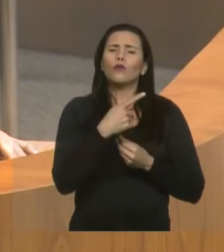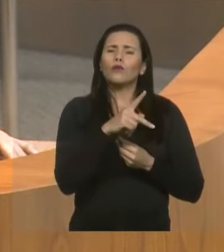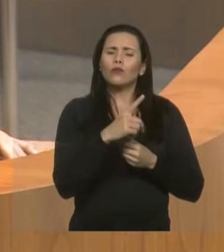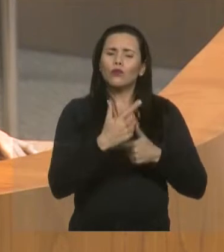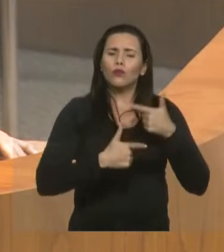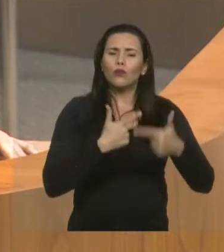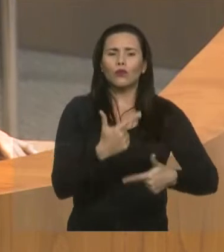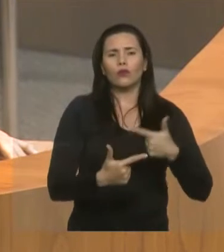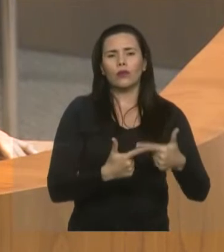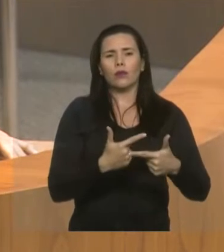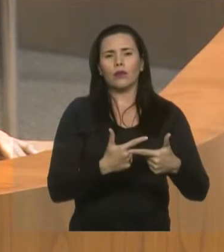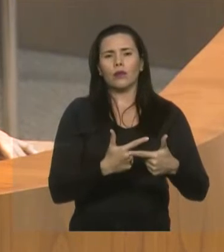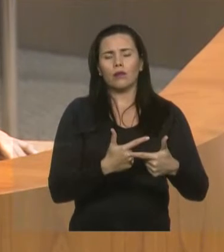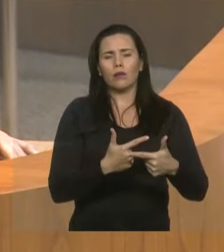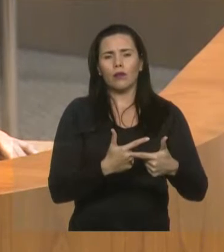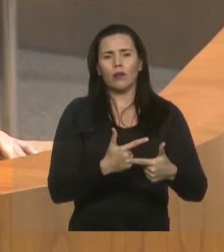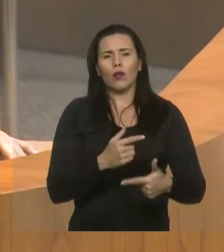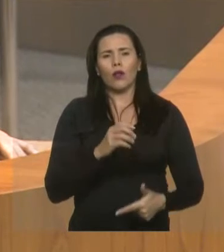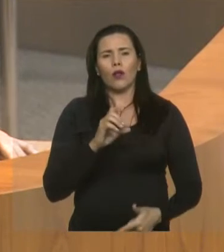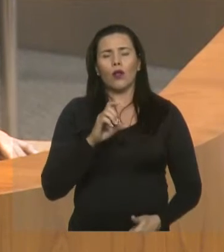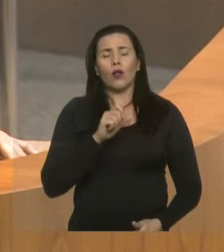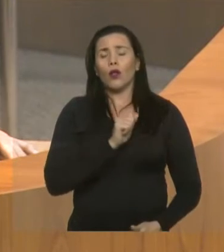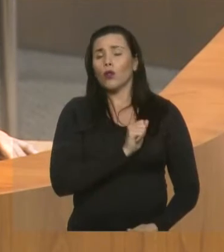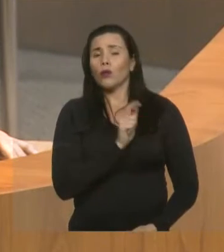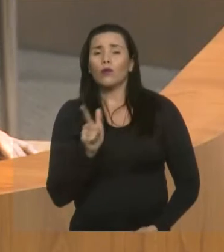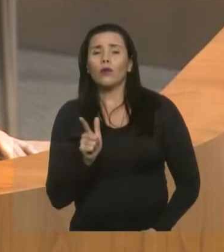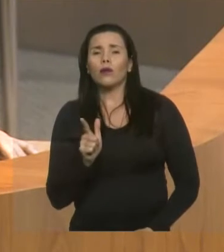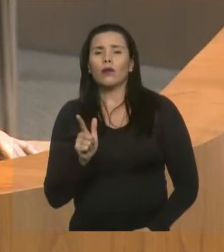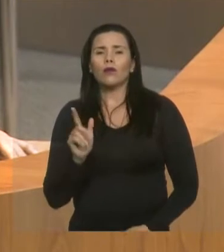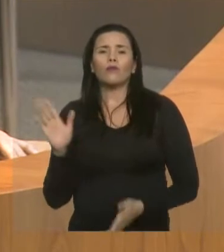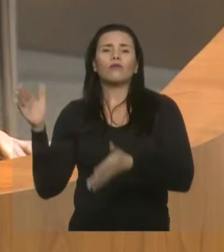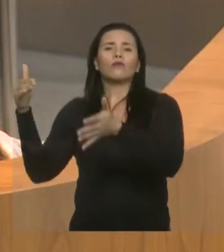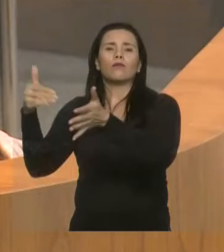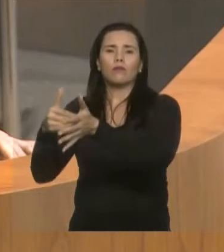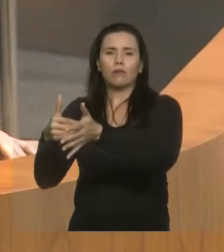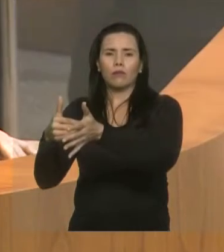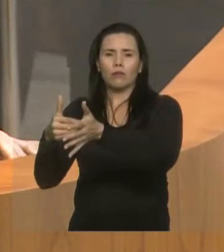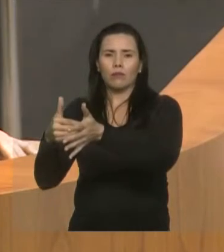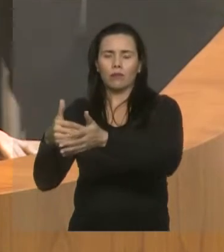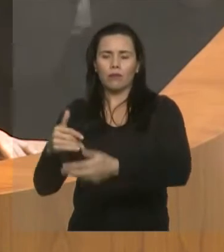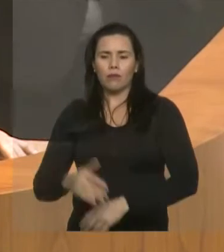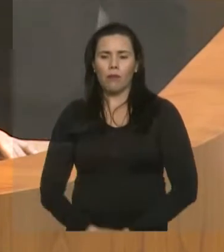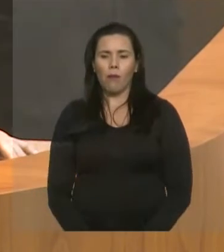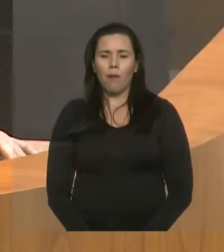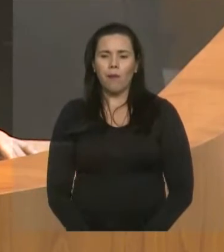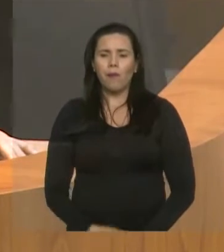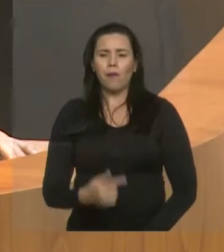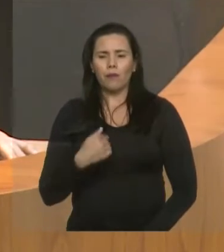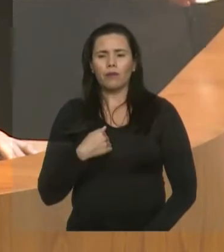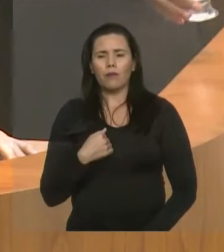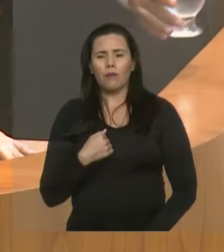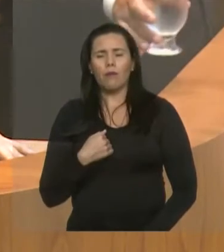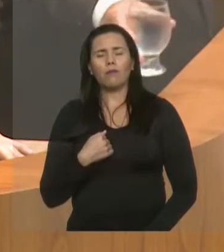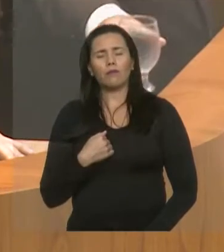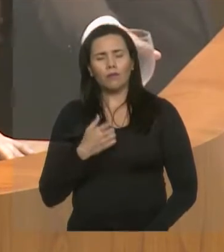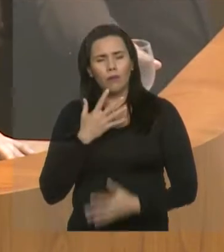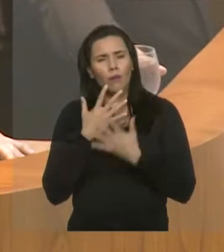resultado. Eu confesso a todos vocês que eu nunca concordei com essa